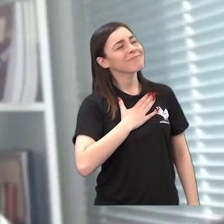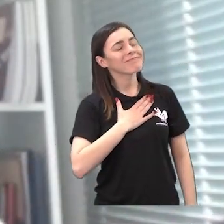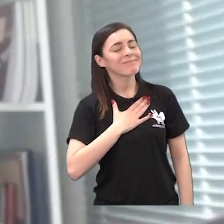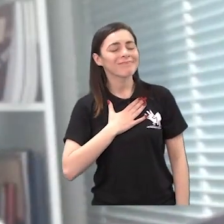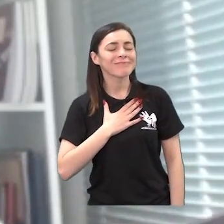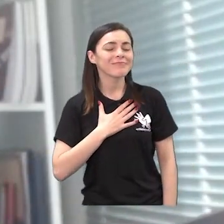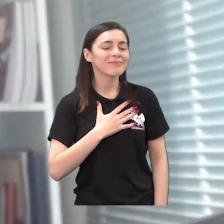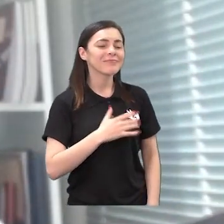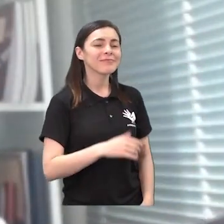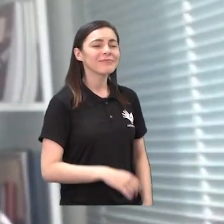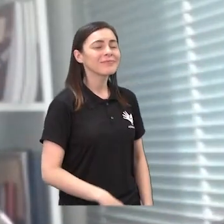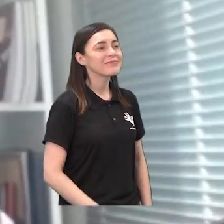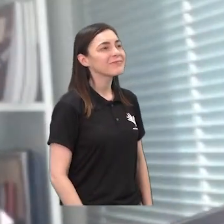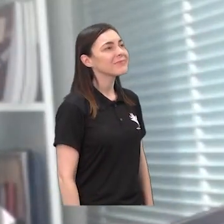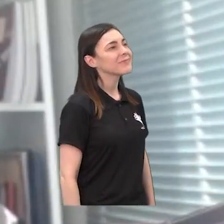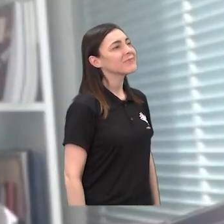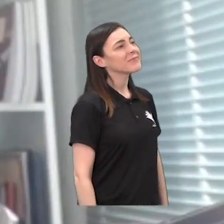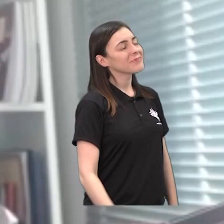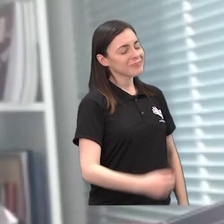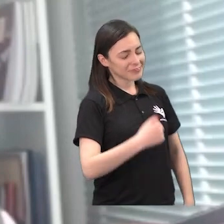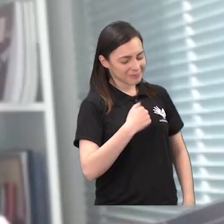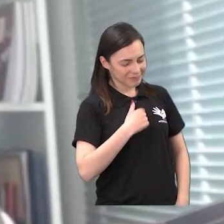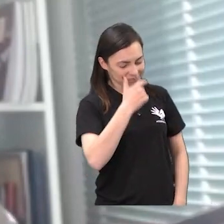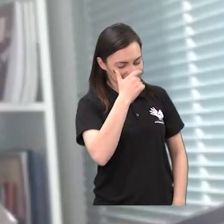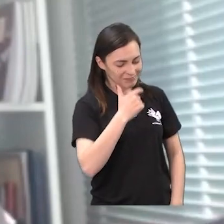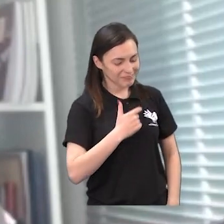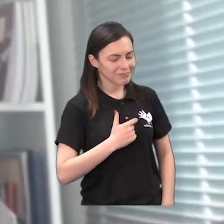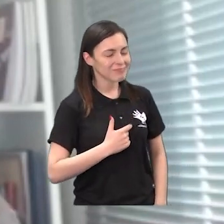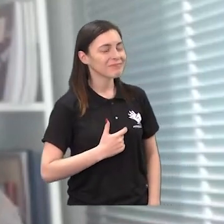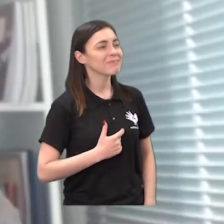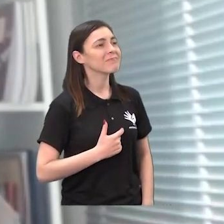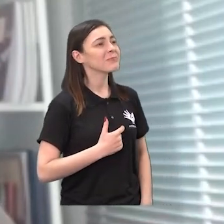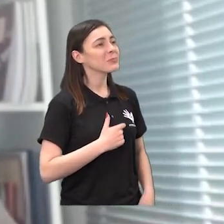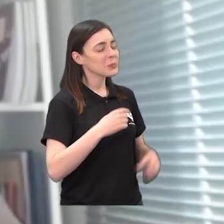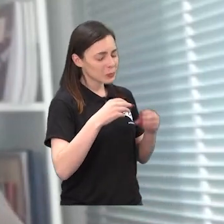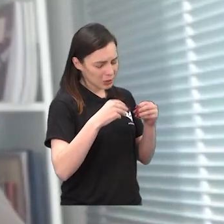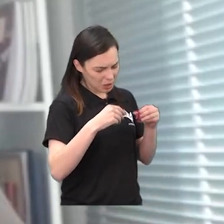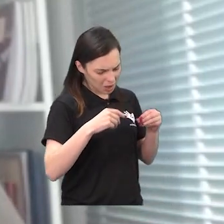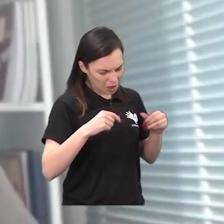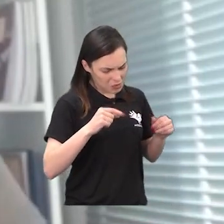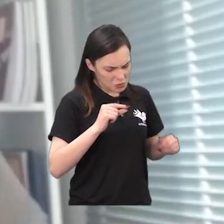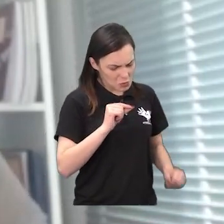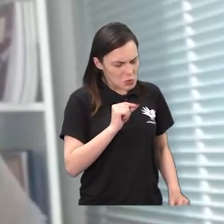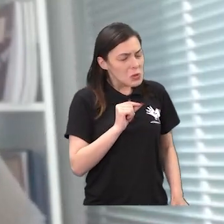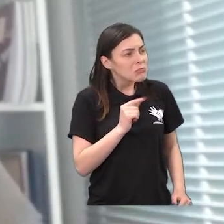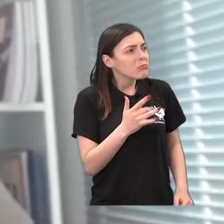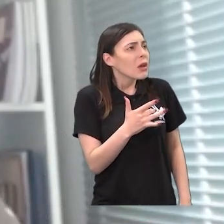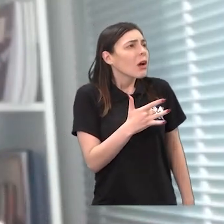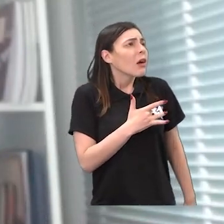toda minha. Escuta a voz de um grãozinho